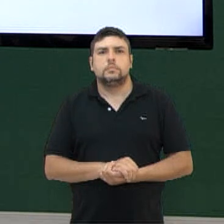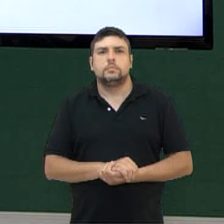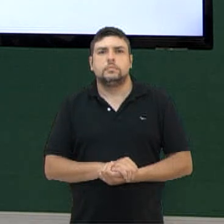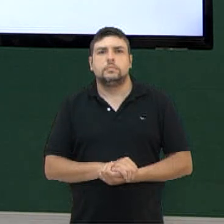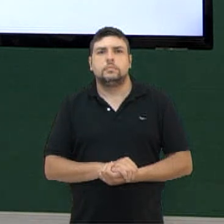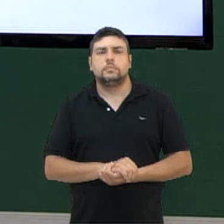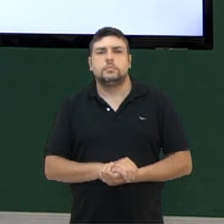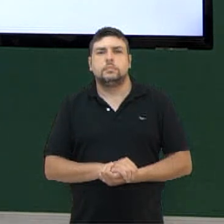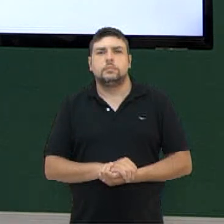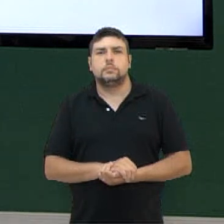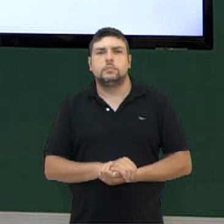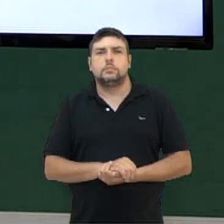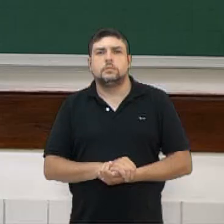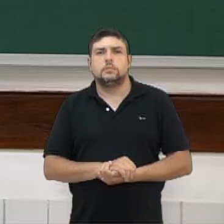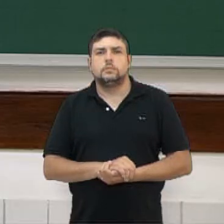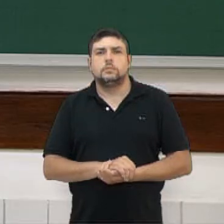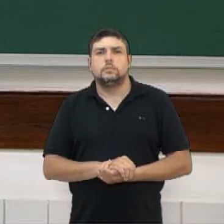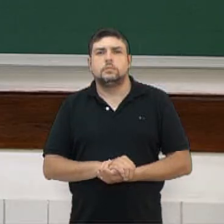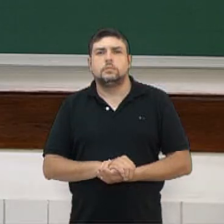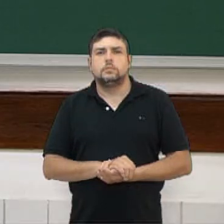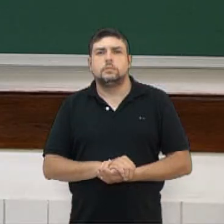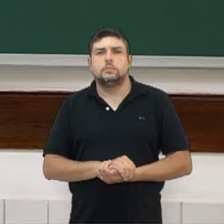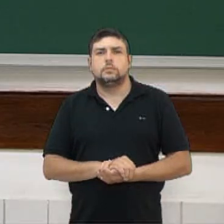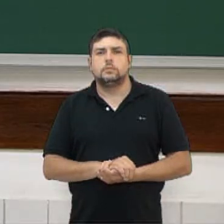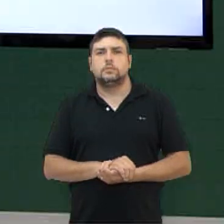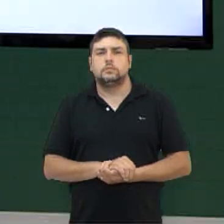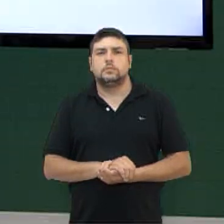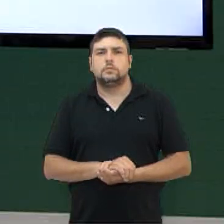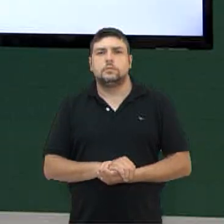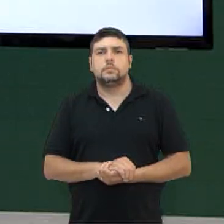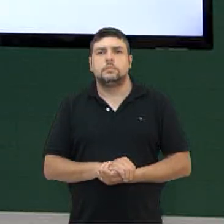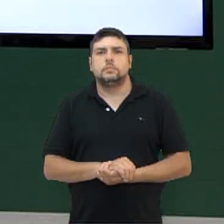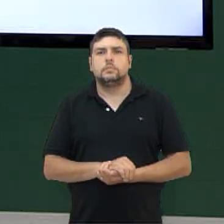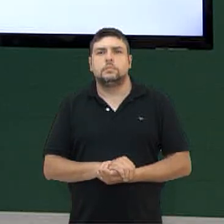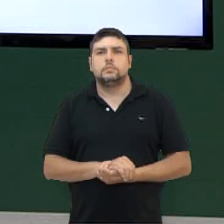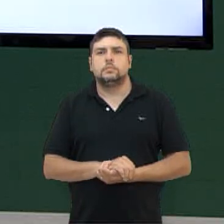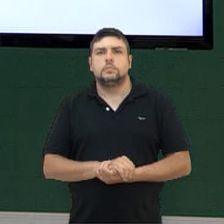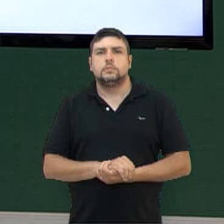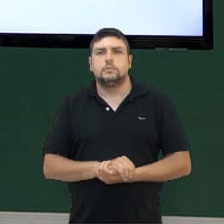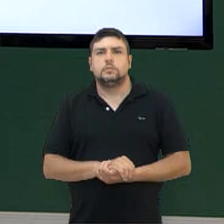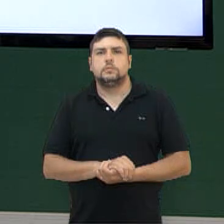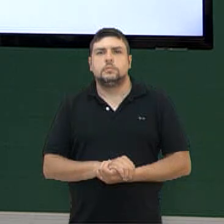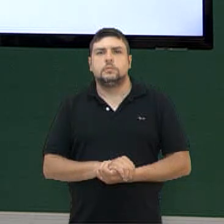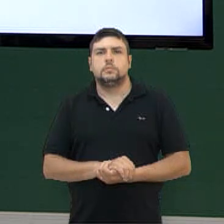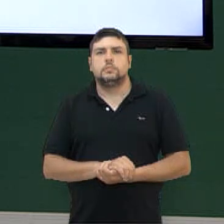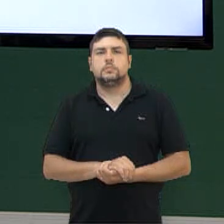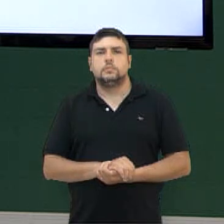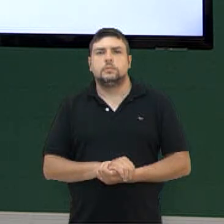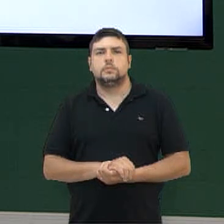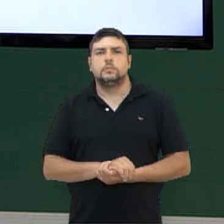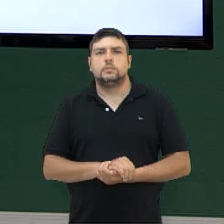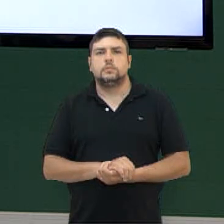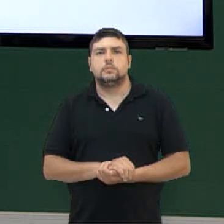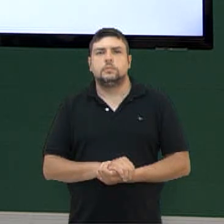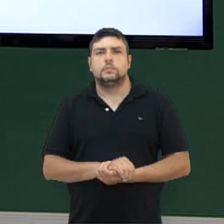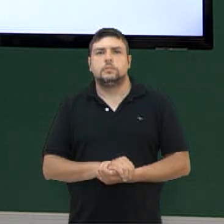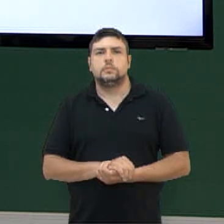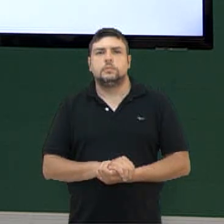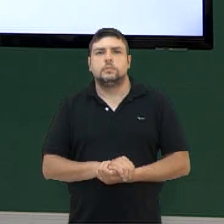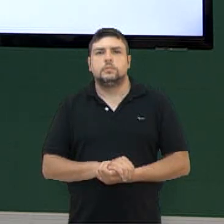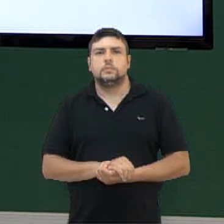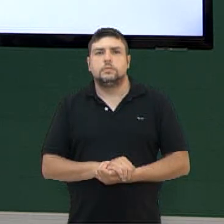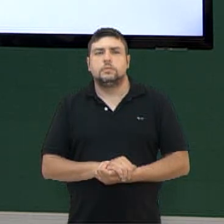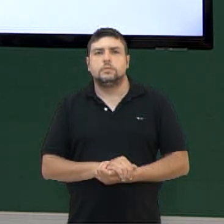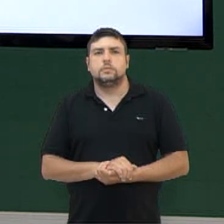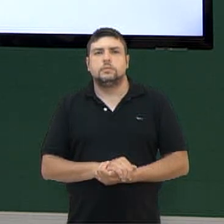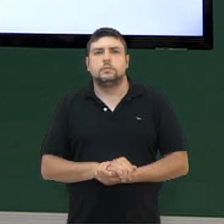de A. O índice da raiz quadrada é índice 2. Então, o 2 que está aqui vai para baixo, fica A elevado